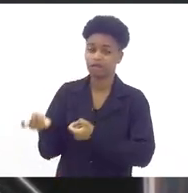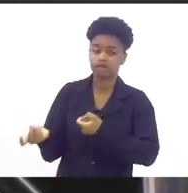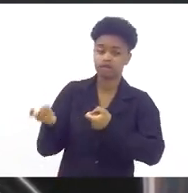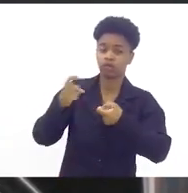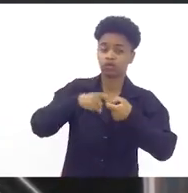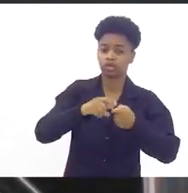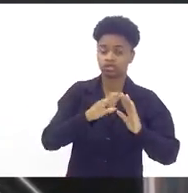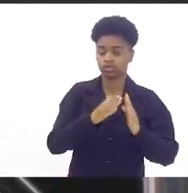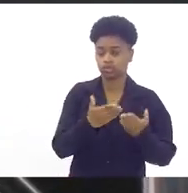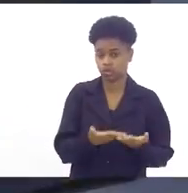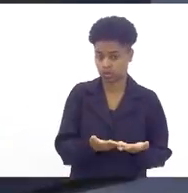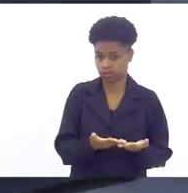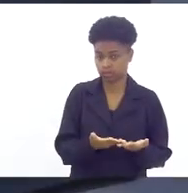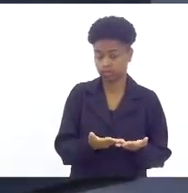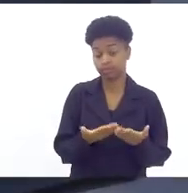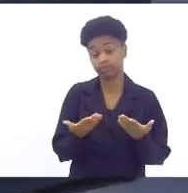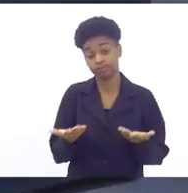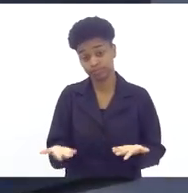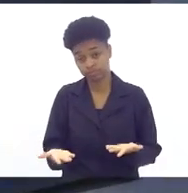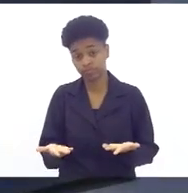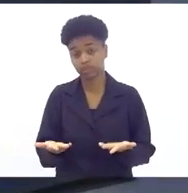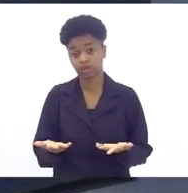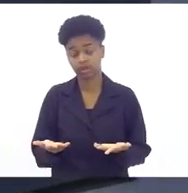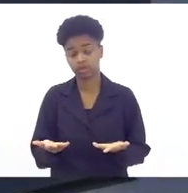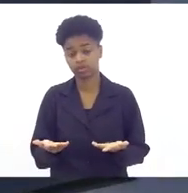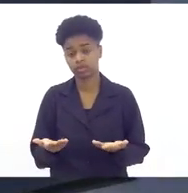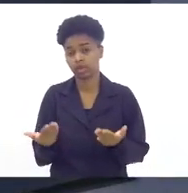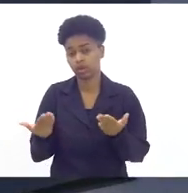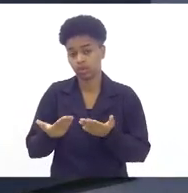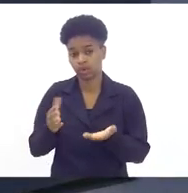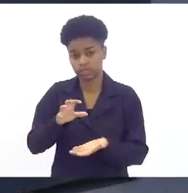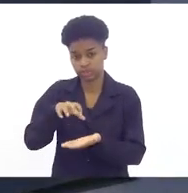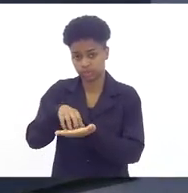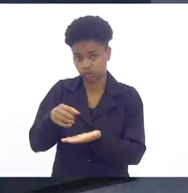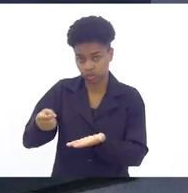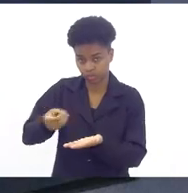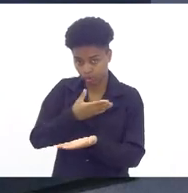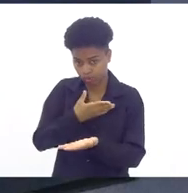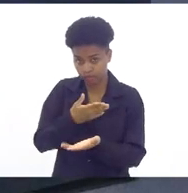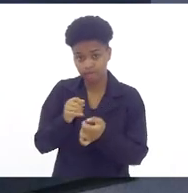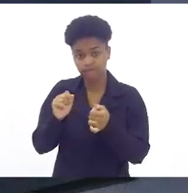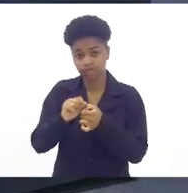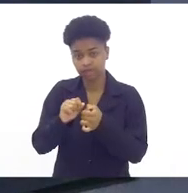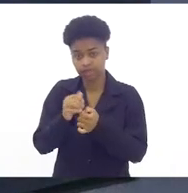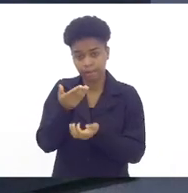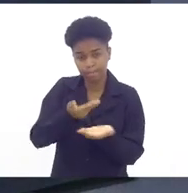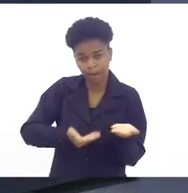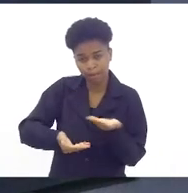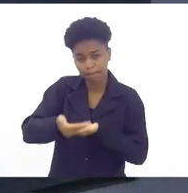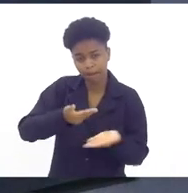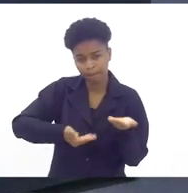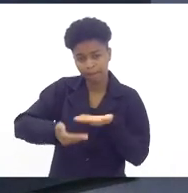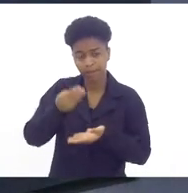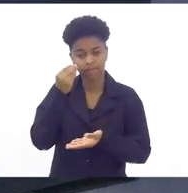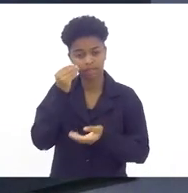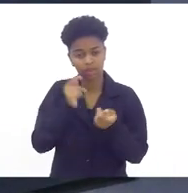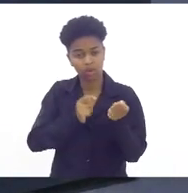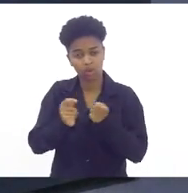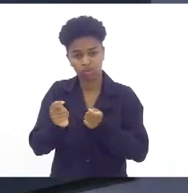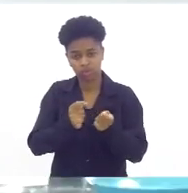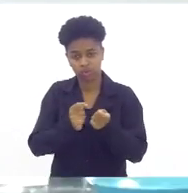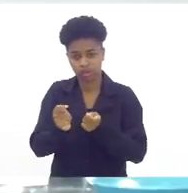para escola e aí essa essa esse setor ele vai fazer esse esse controle